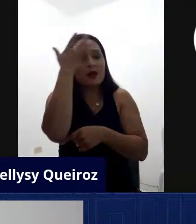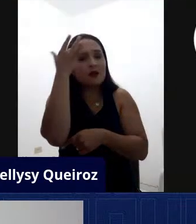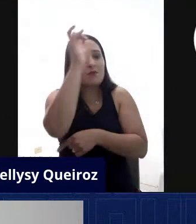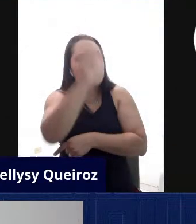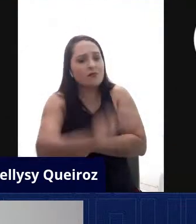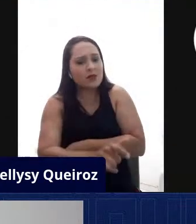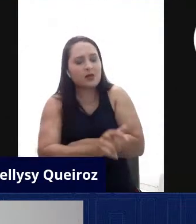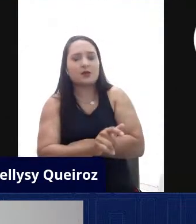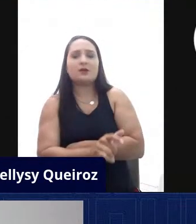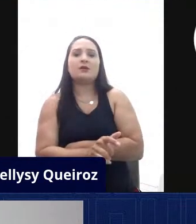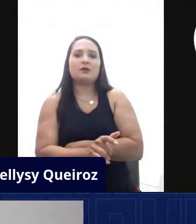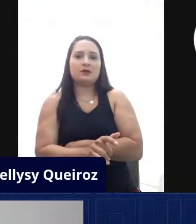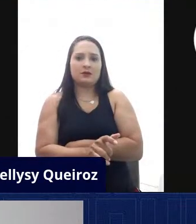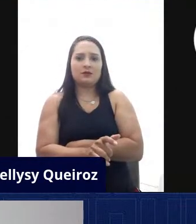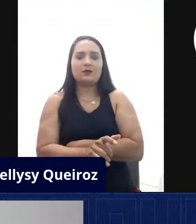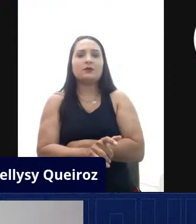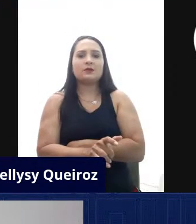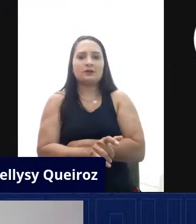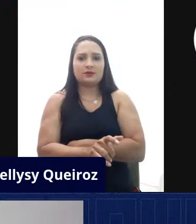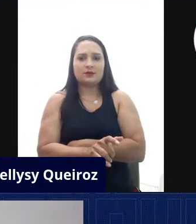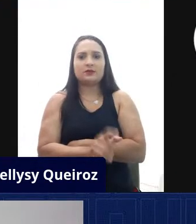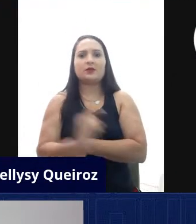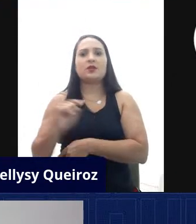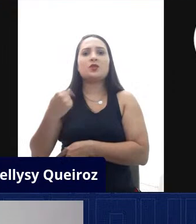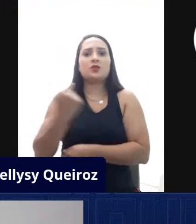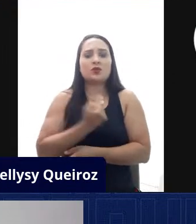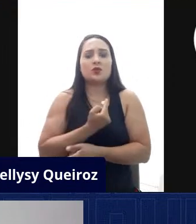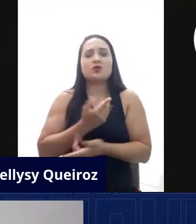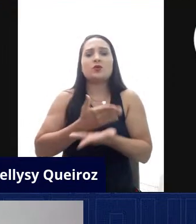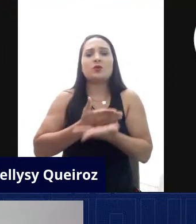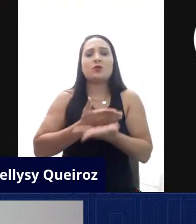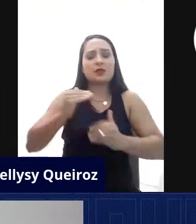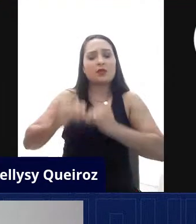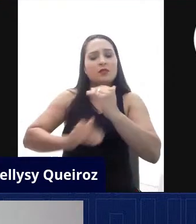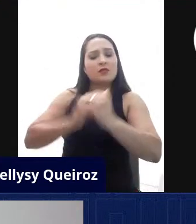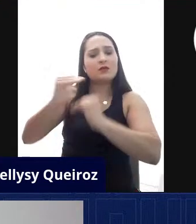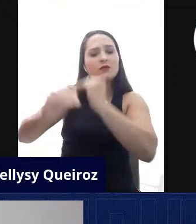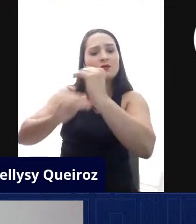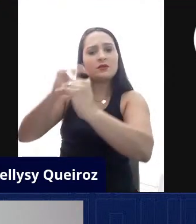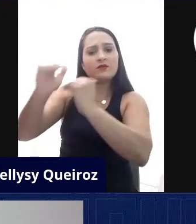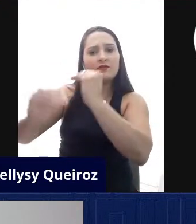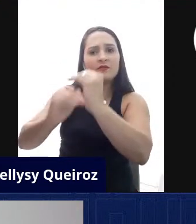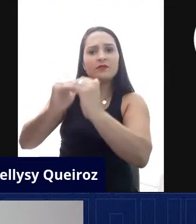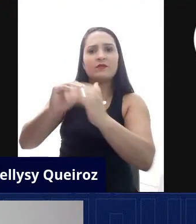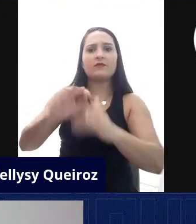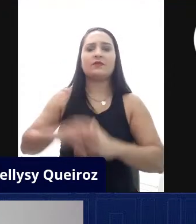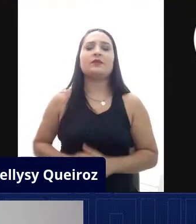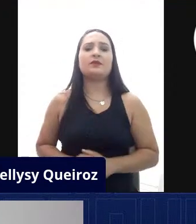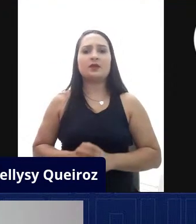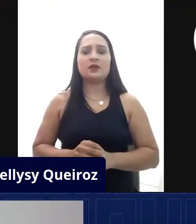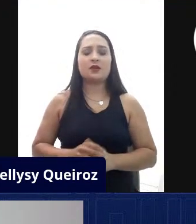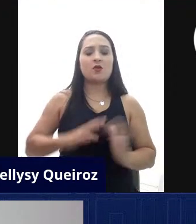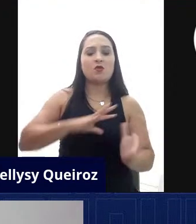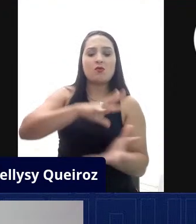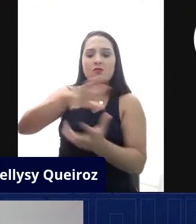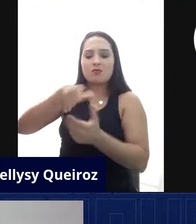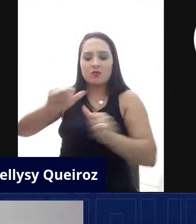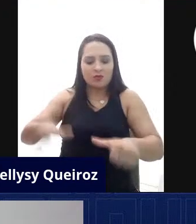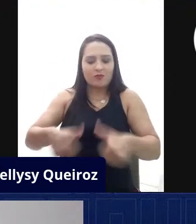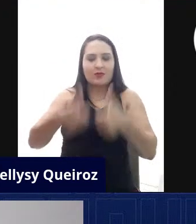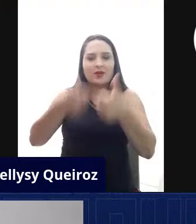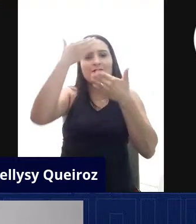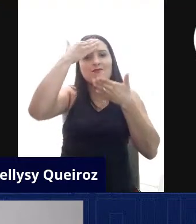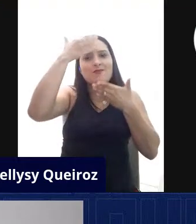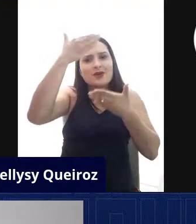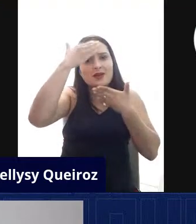que é assim que a gente começa a construir, né, na fala de Luiz, um mundo melhor. Muito obrigada,